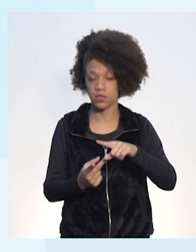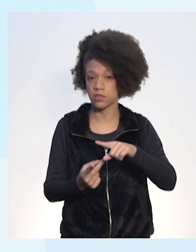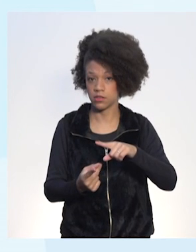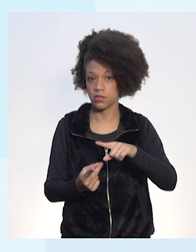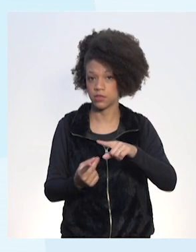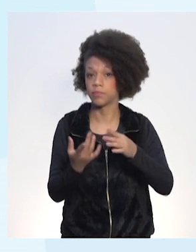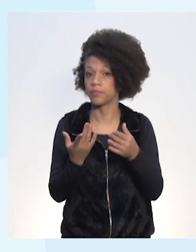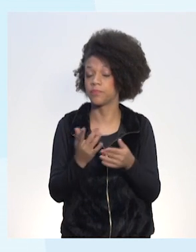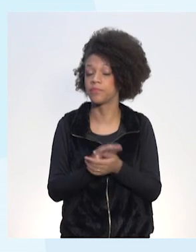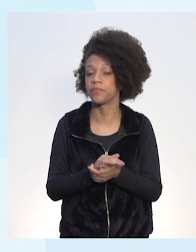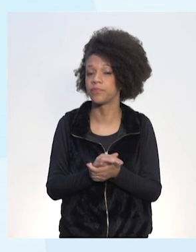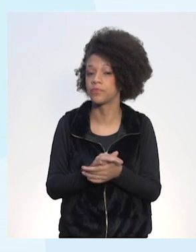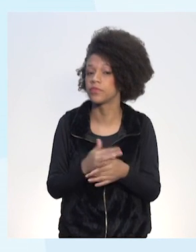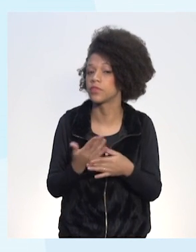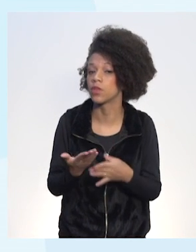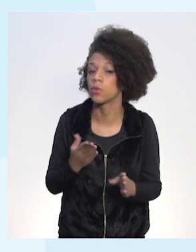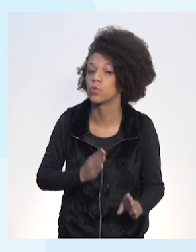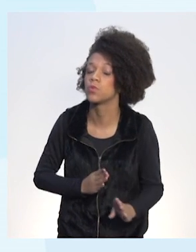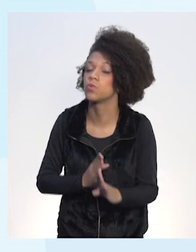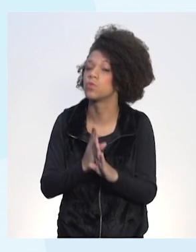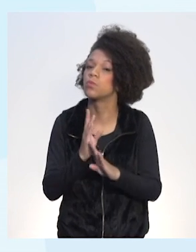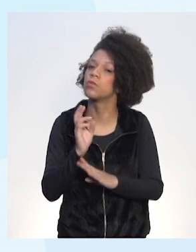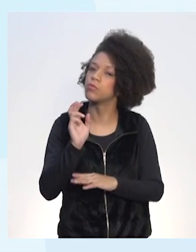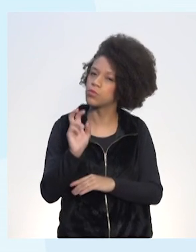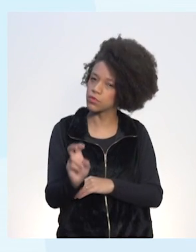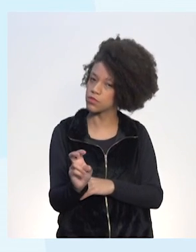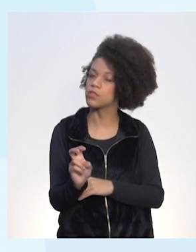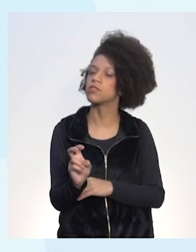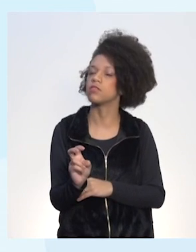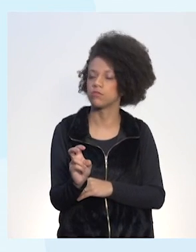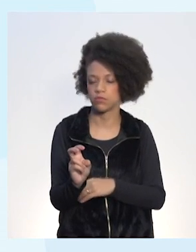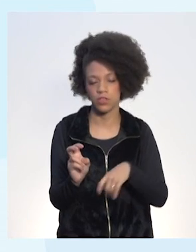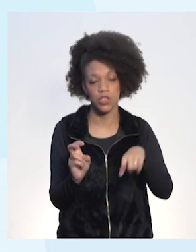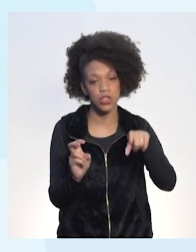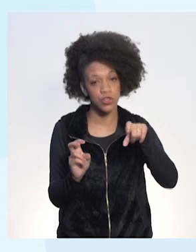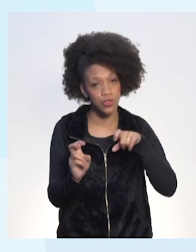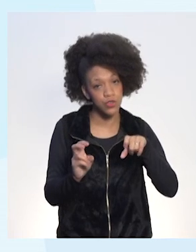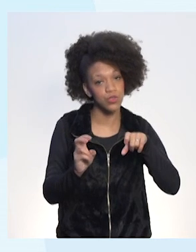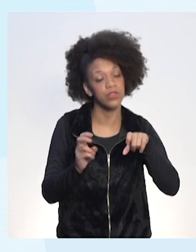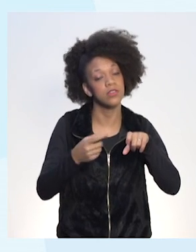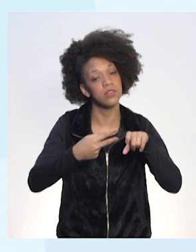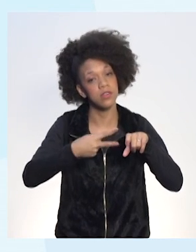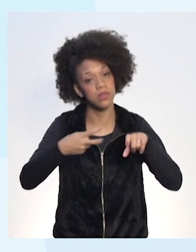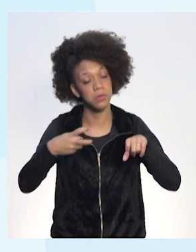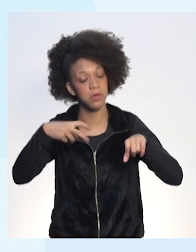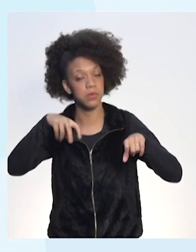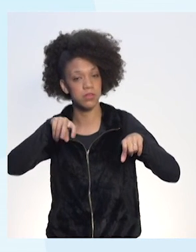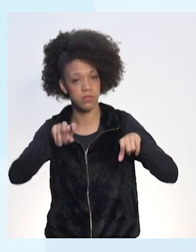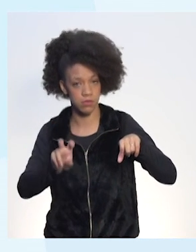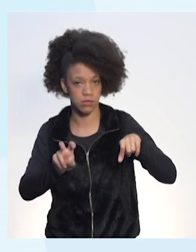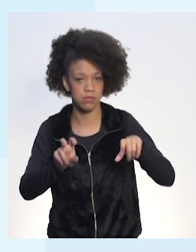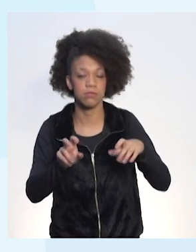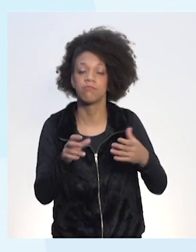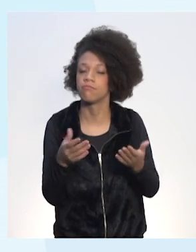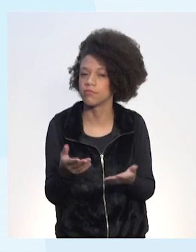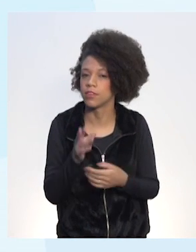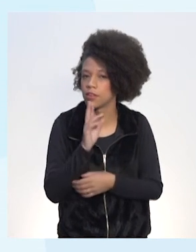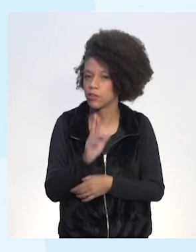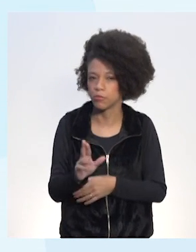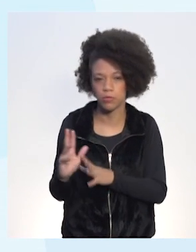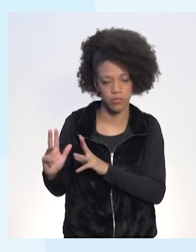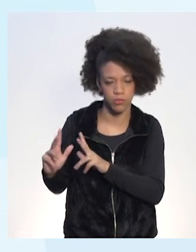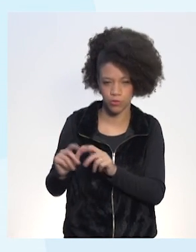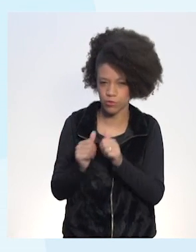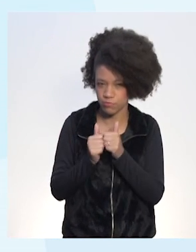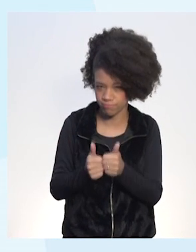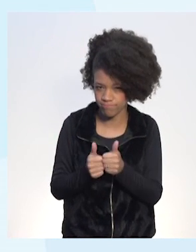12. Então, é onde a gente chega lá nos nossos 5 graus, que é a resposta da galera. Certo?